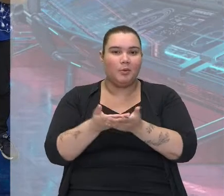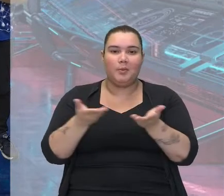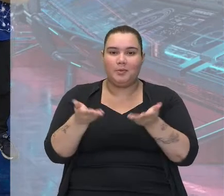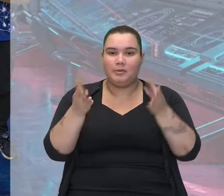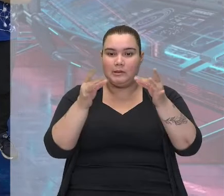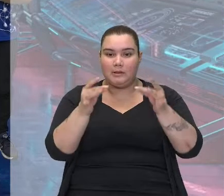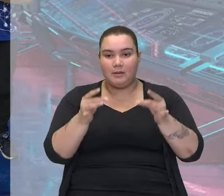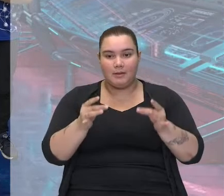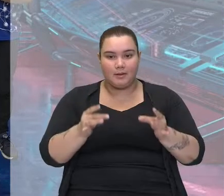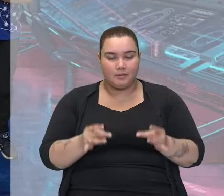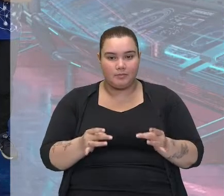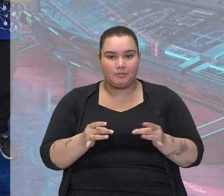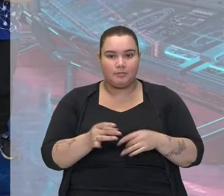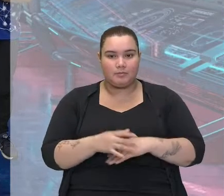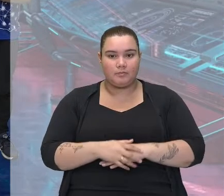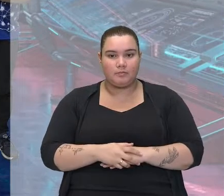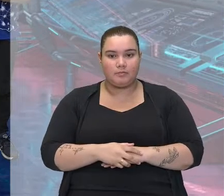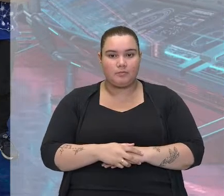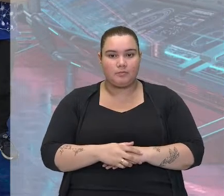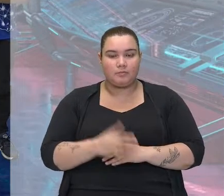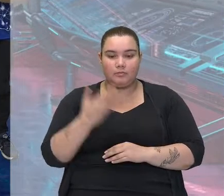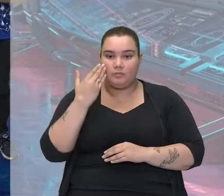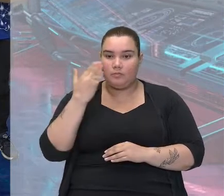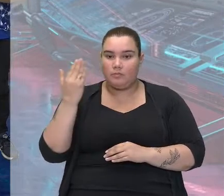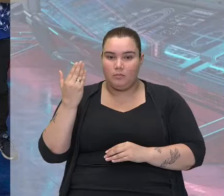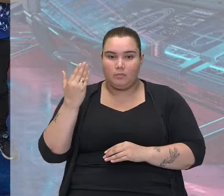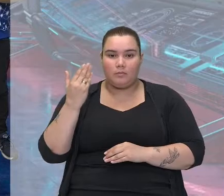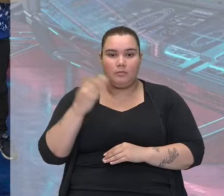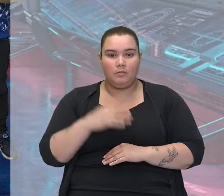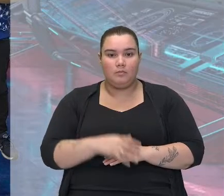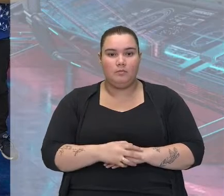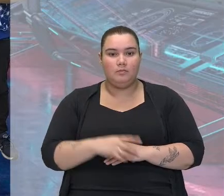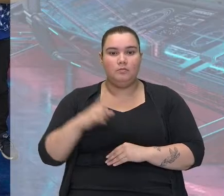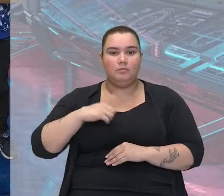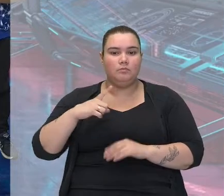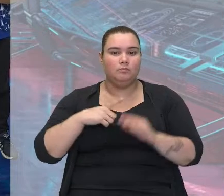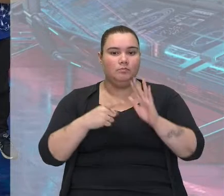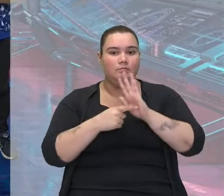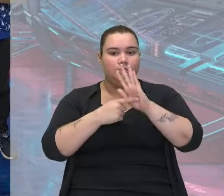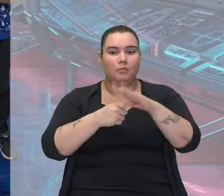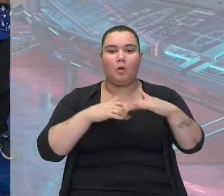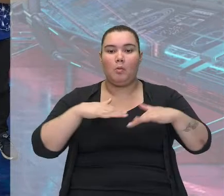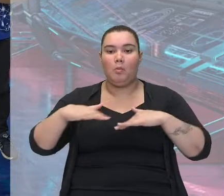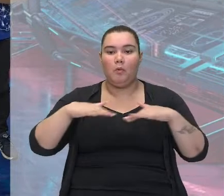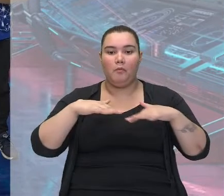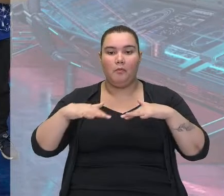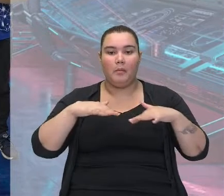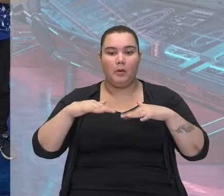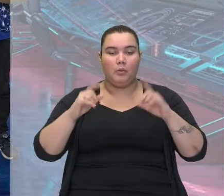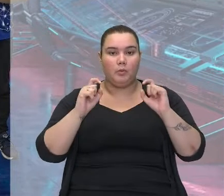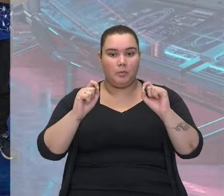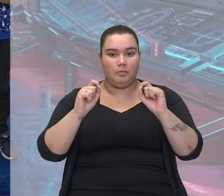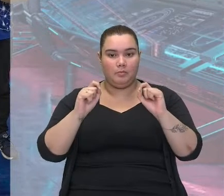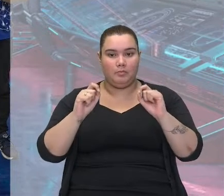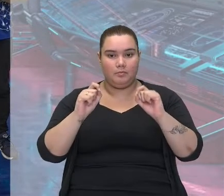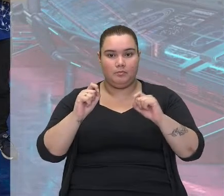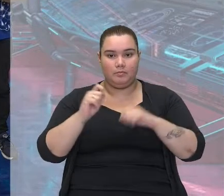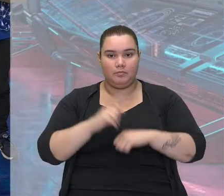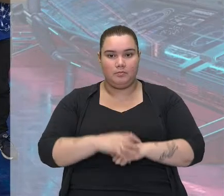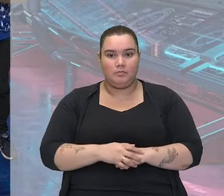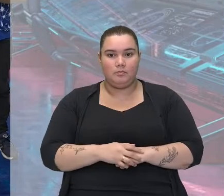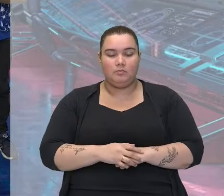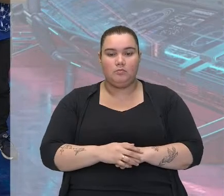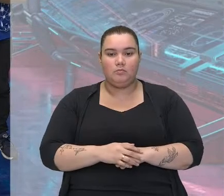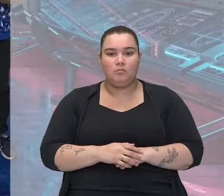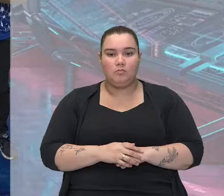hoje. Bem, aqui, né, nós temos aqui os movimentos, tá?